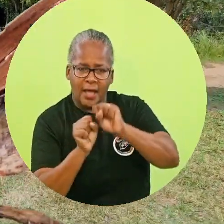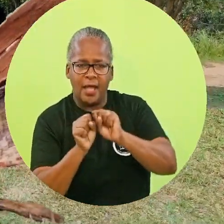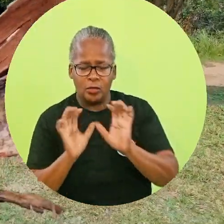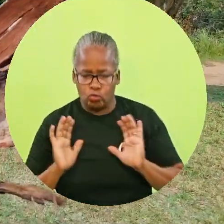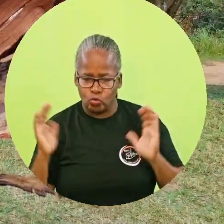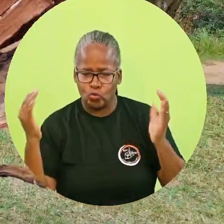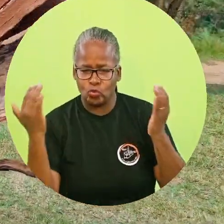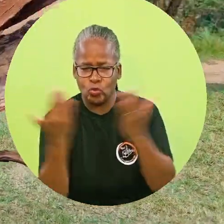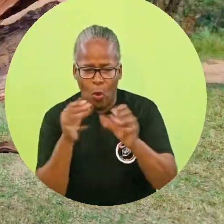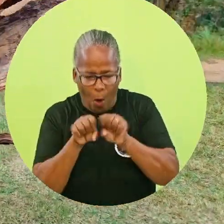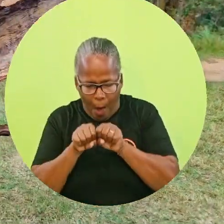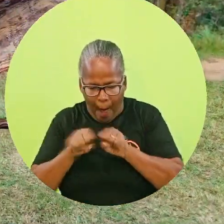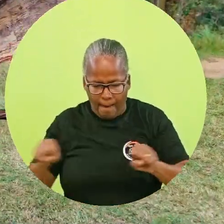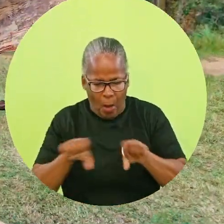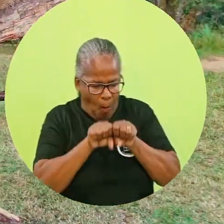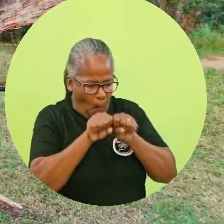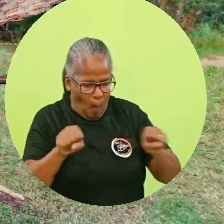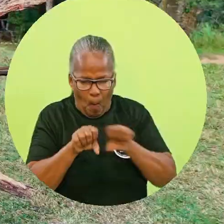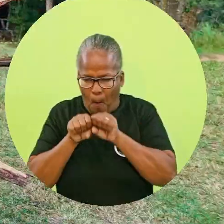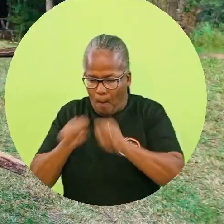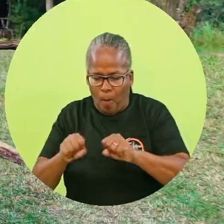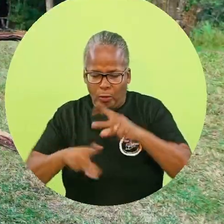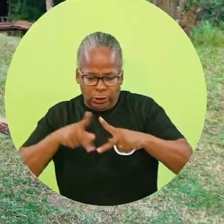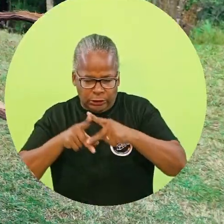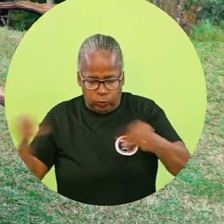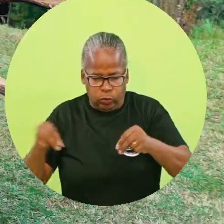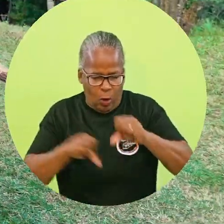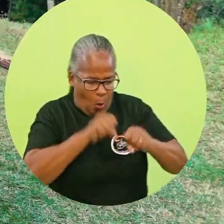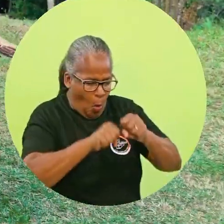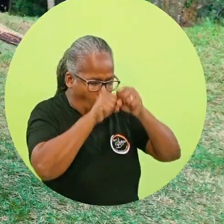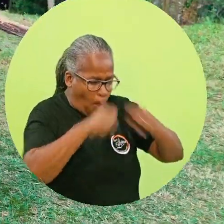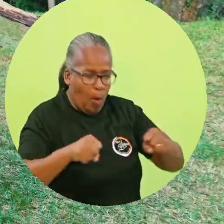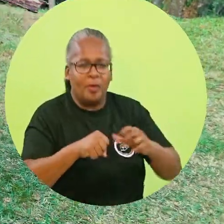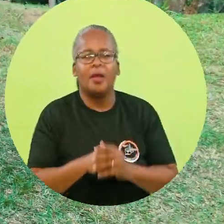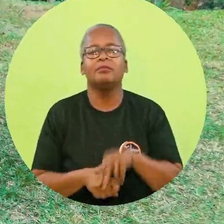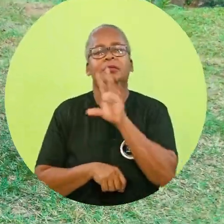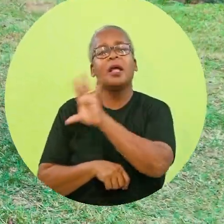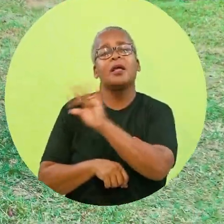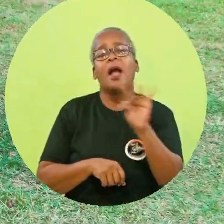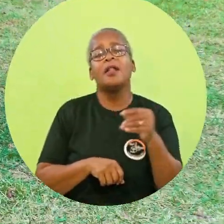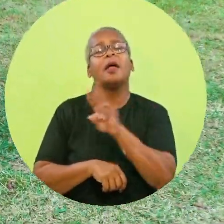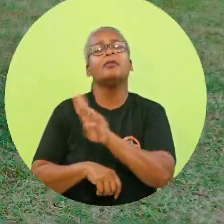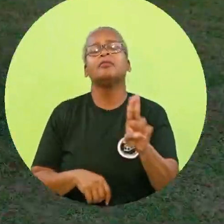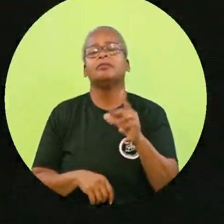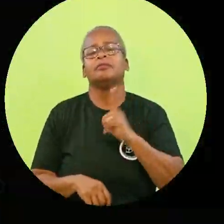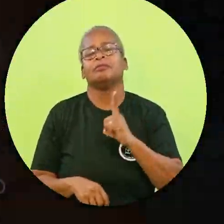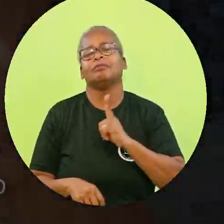suas justificativas, com nós cegos e pressa. Cada nó aqui é um protocolo não respondido.